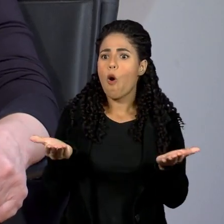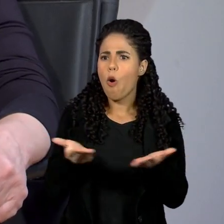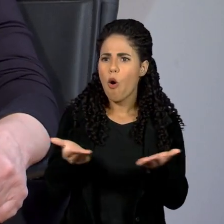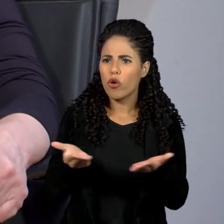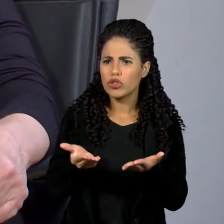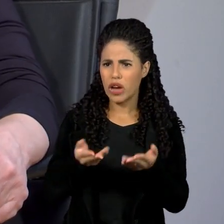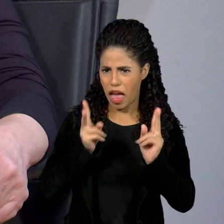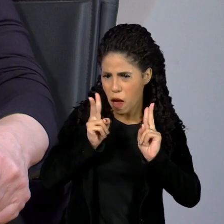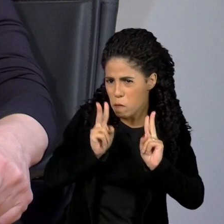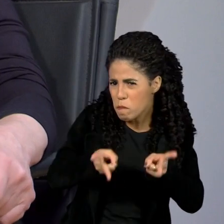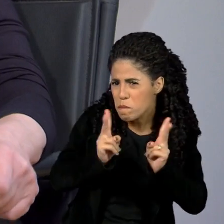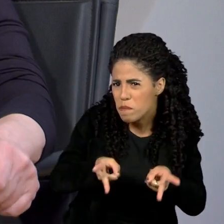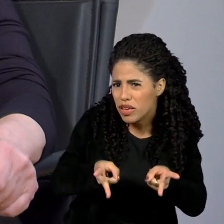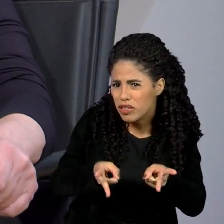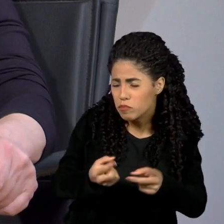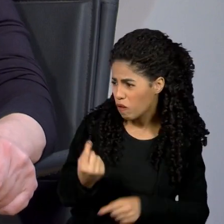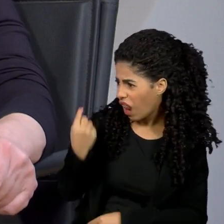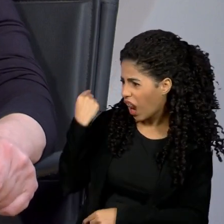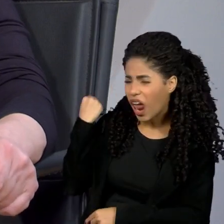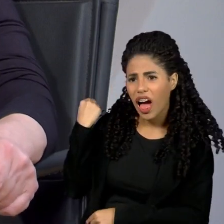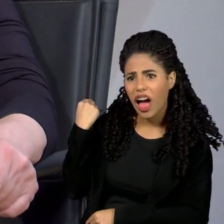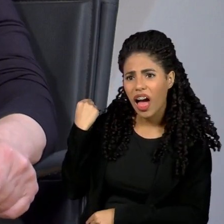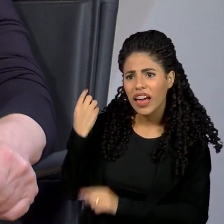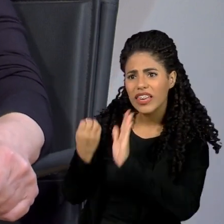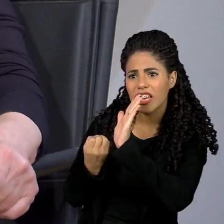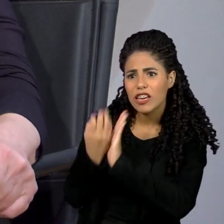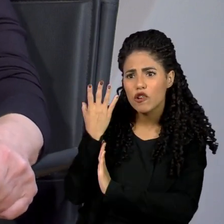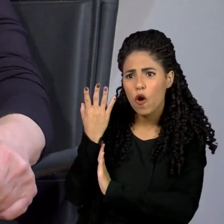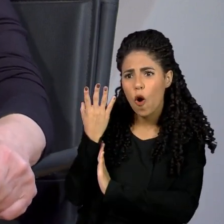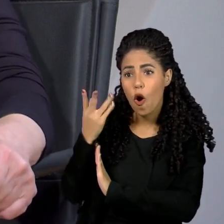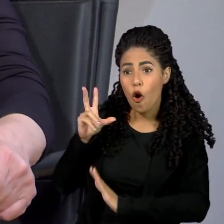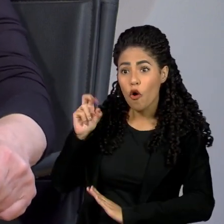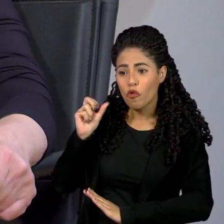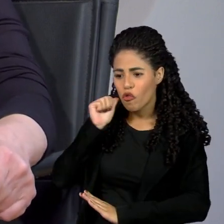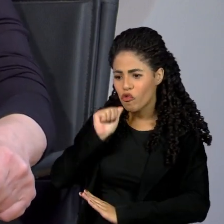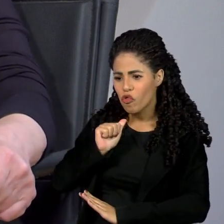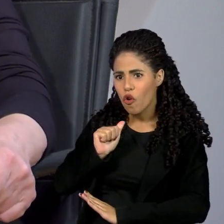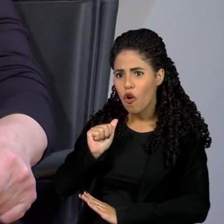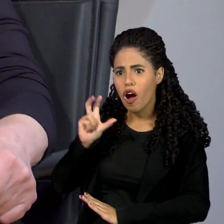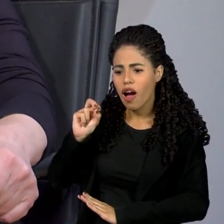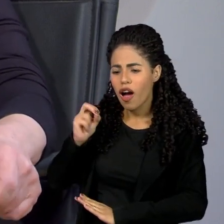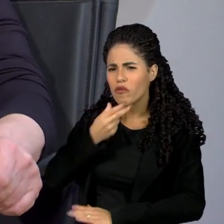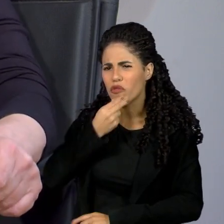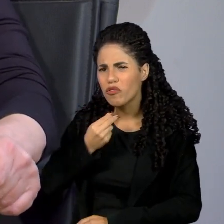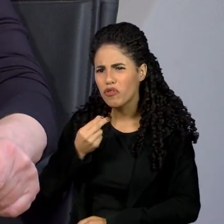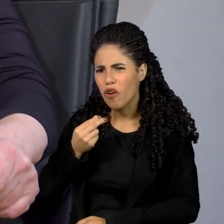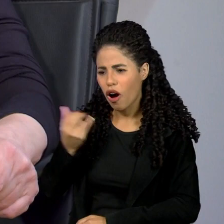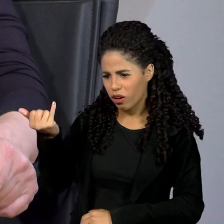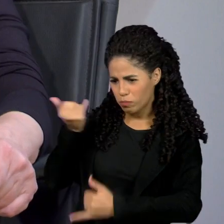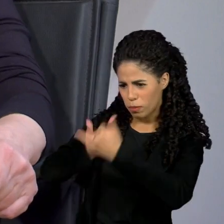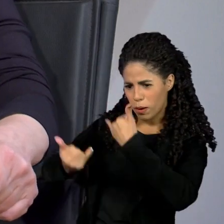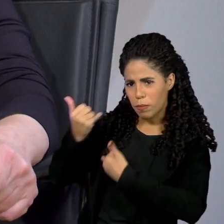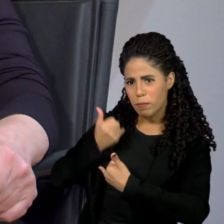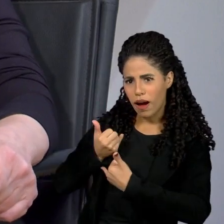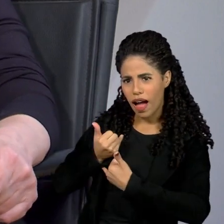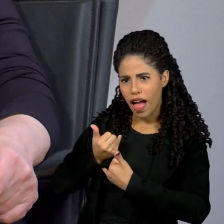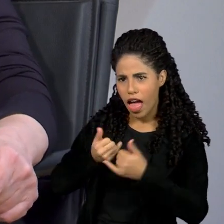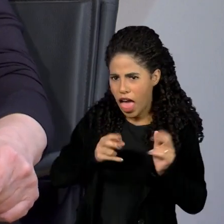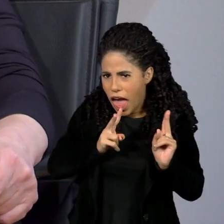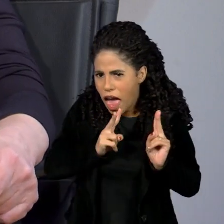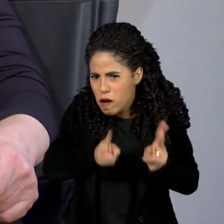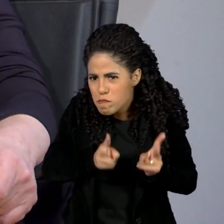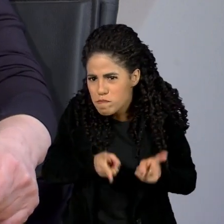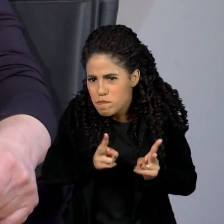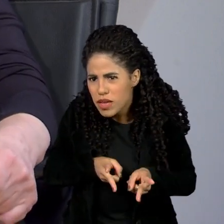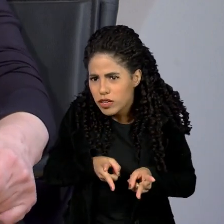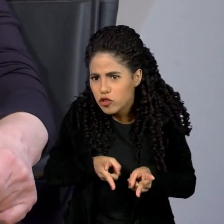é o mesmo que os nossos avós ou bisavós contavam, né? E que, por vezes,